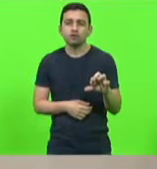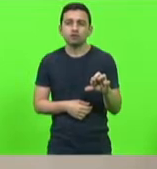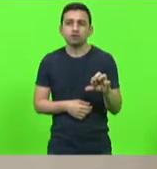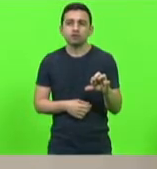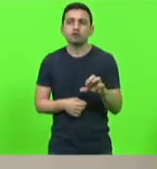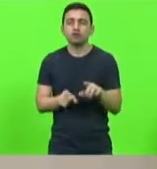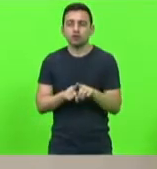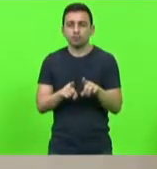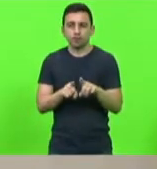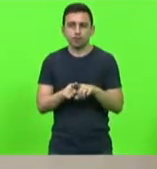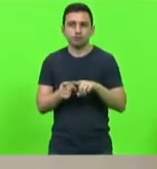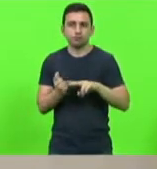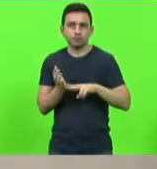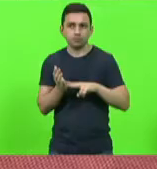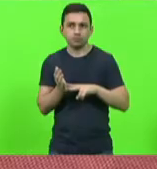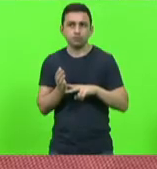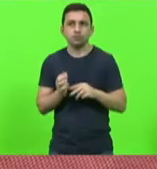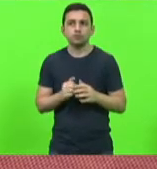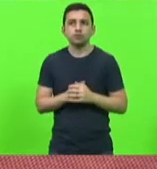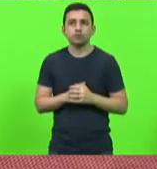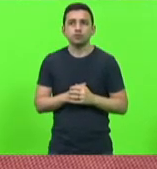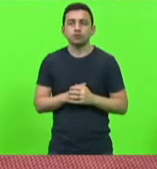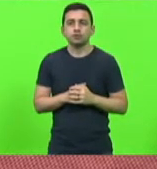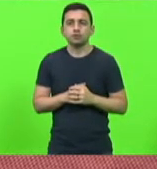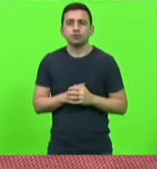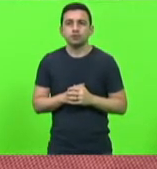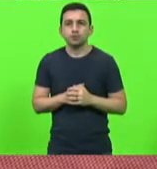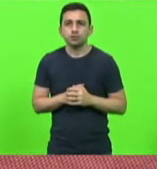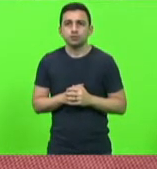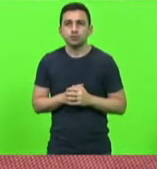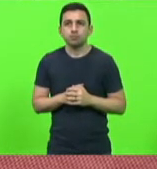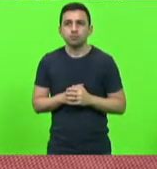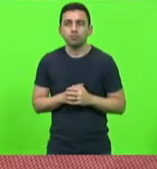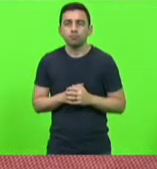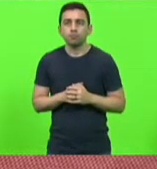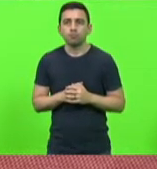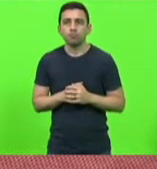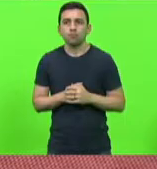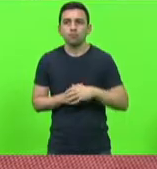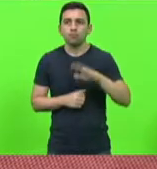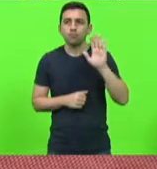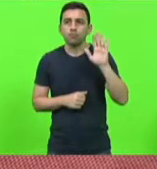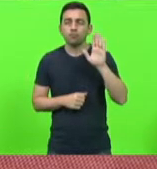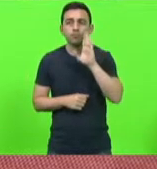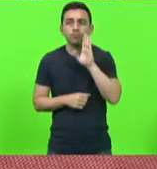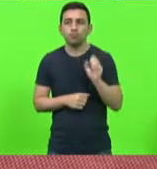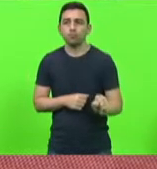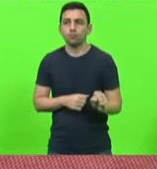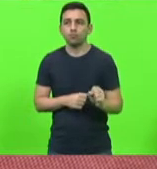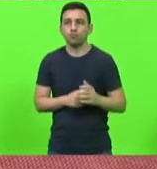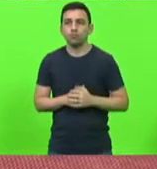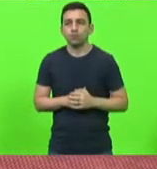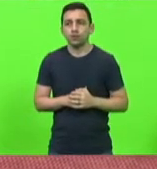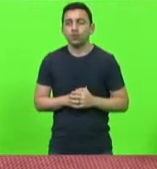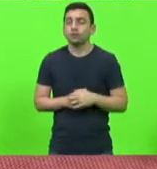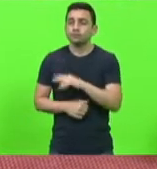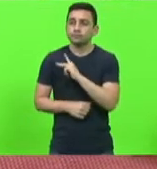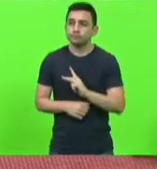e Tributação. Em discussão. Eu, presidente. Com a palavra, deputado Bruno Souza. Senhor